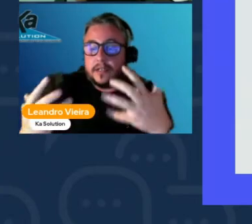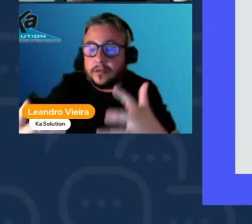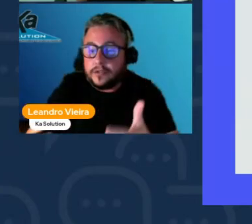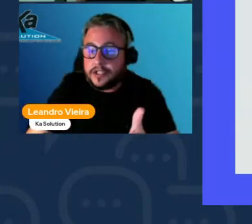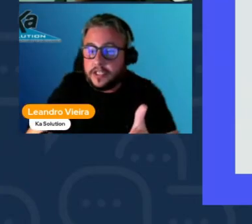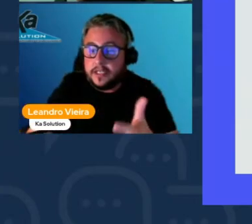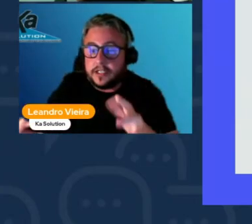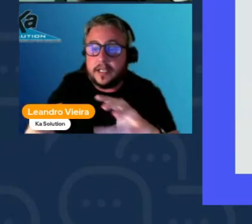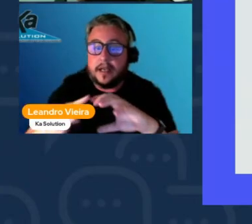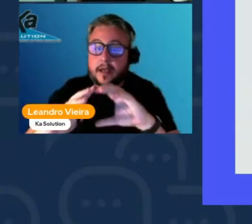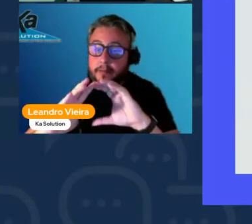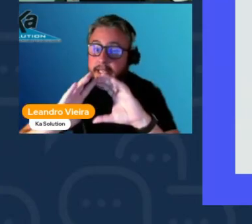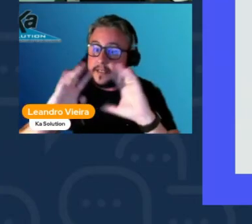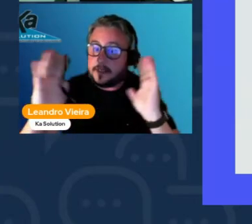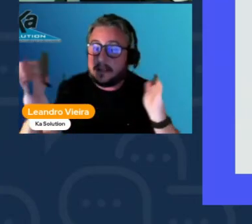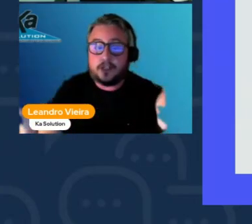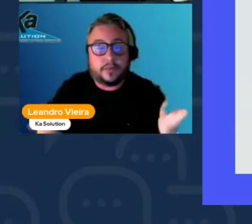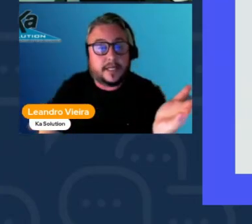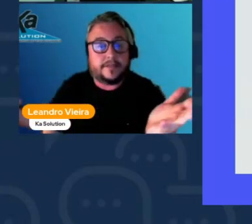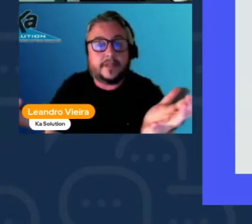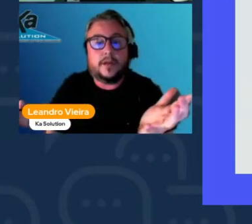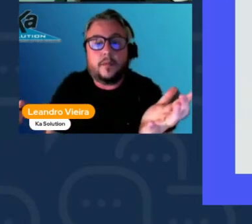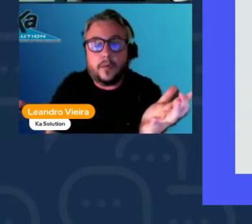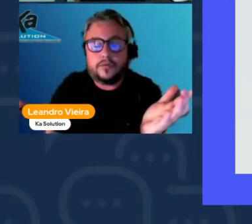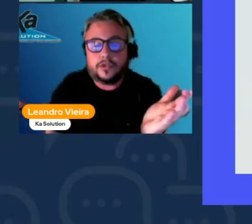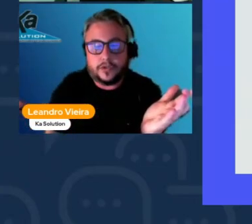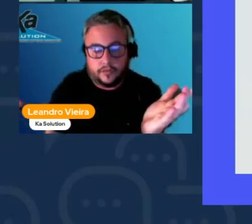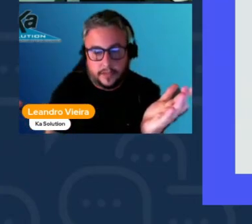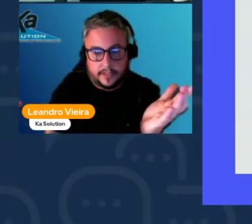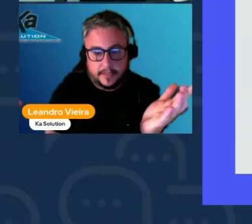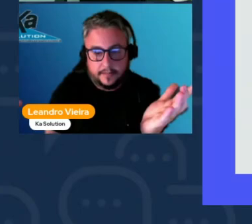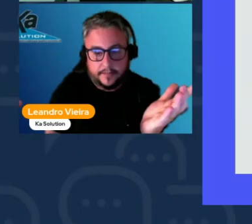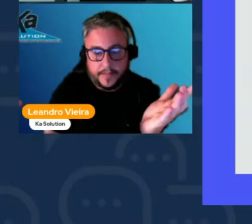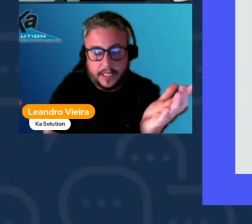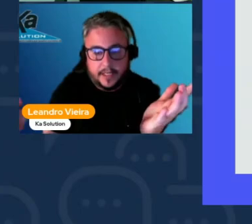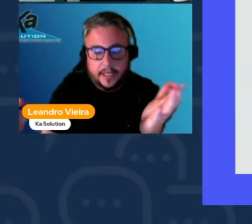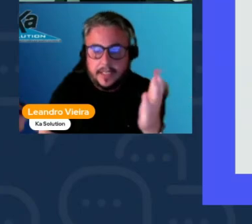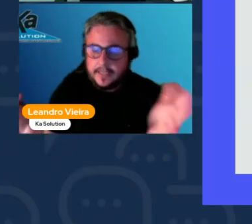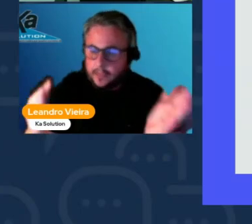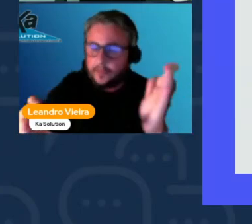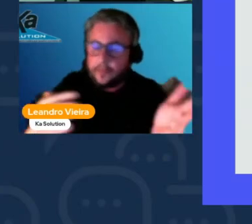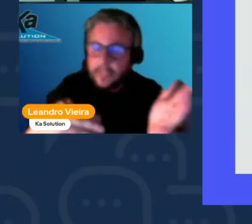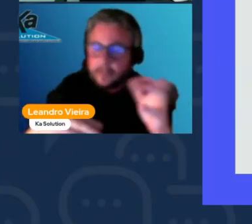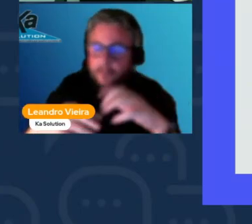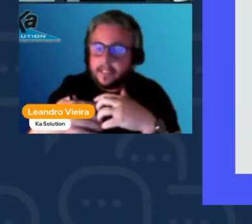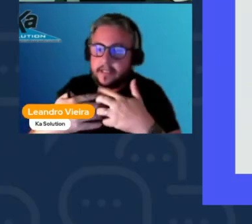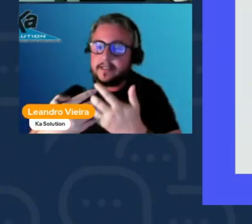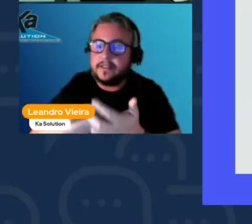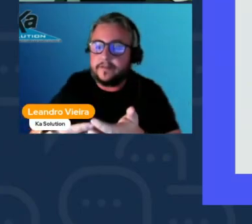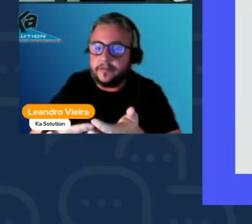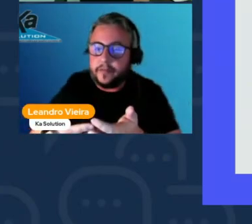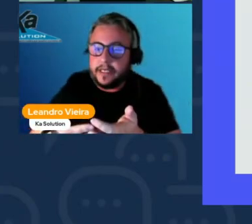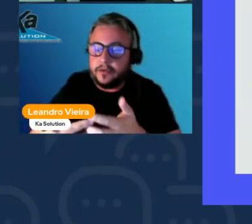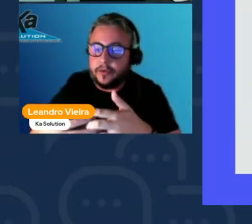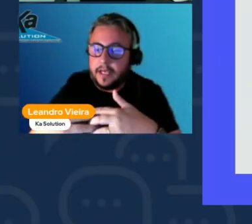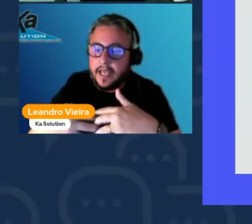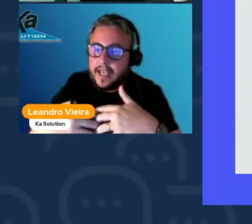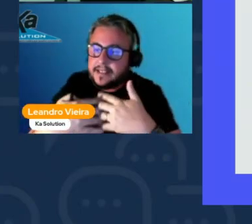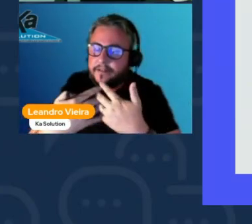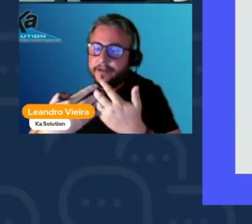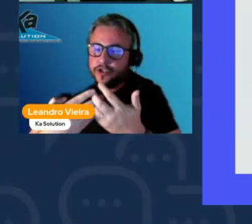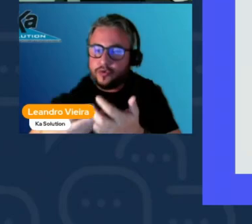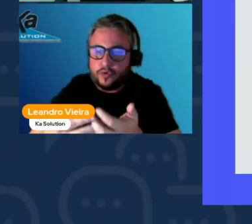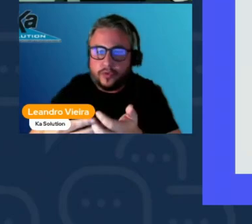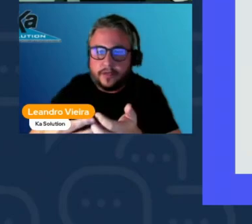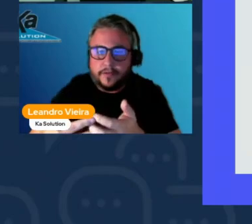altas tecnologias, né, para que esse site pudesse vender um monte de coisa. Em dado momento, né, nesse desenvolvimento,